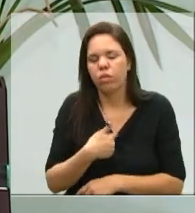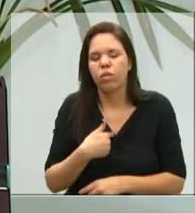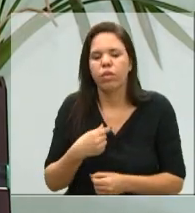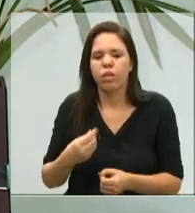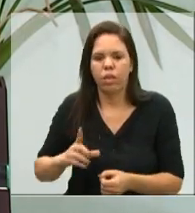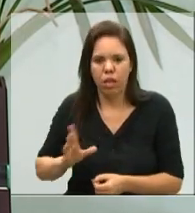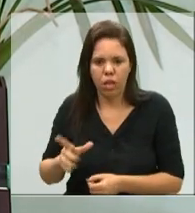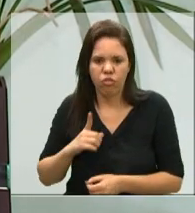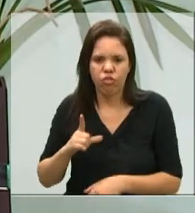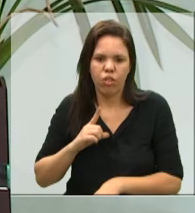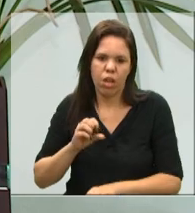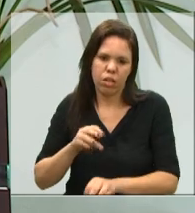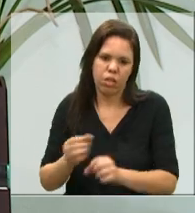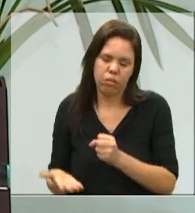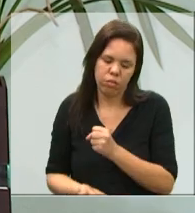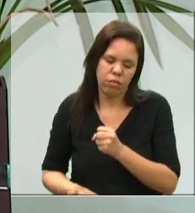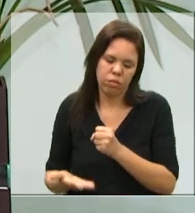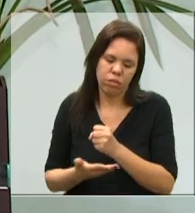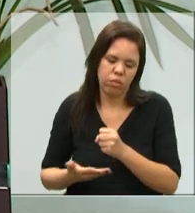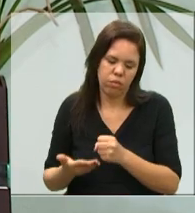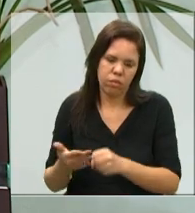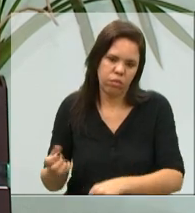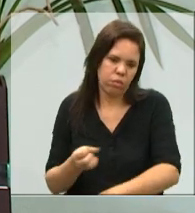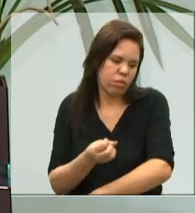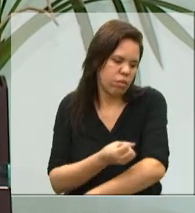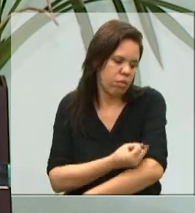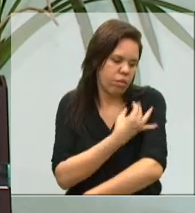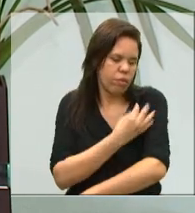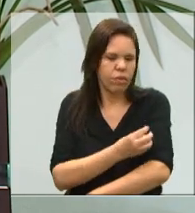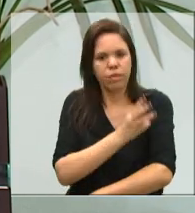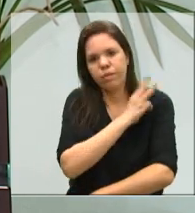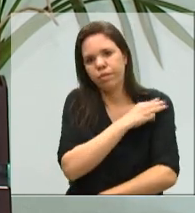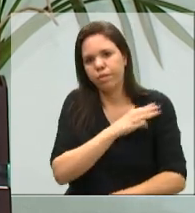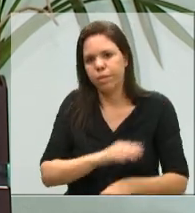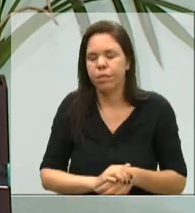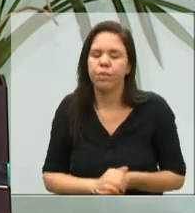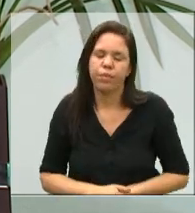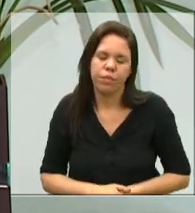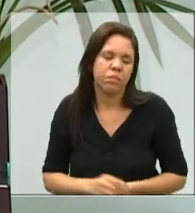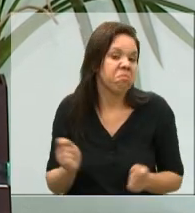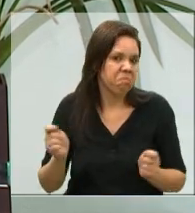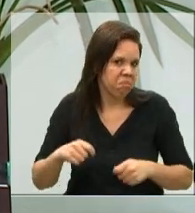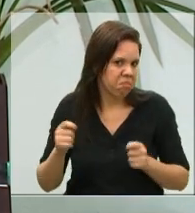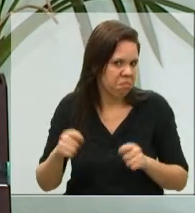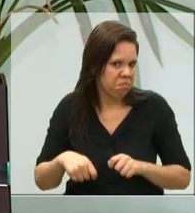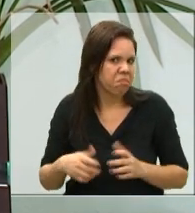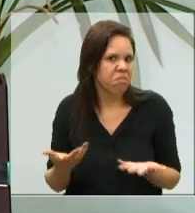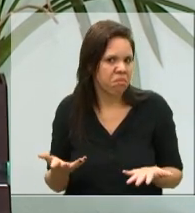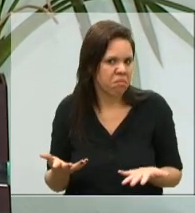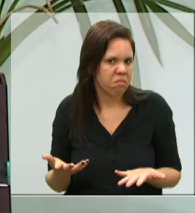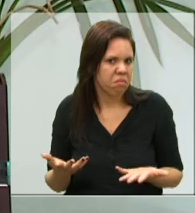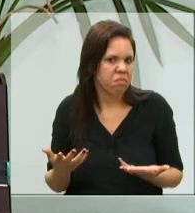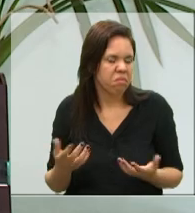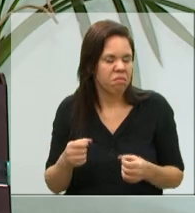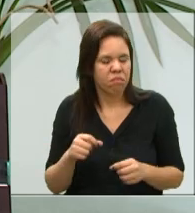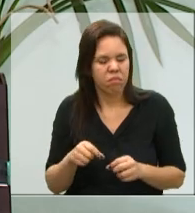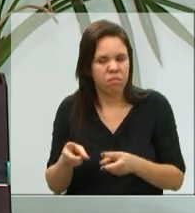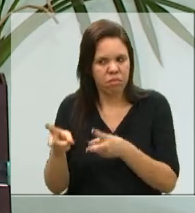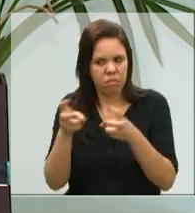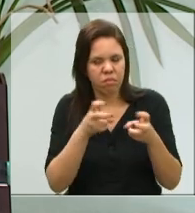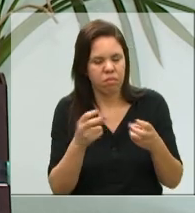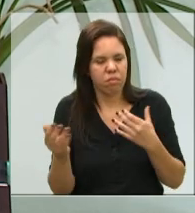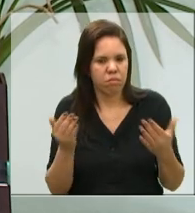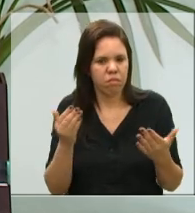porque cursamos educação básica, ensino médio, fundamental, é possível indicar, olhando para esses dois